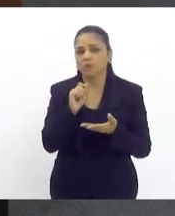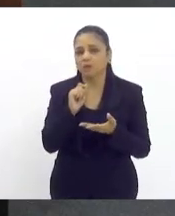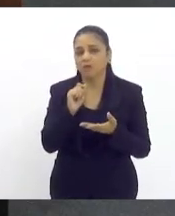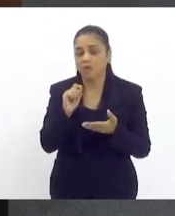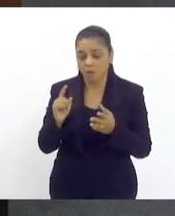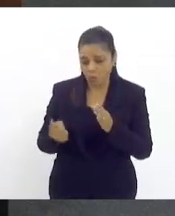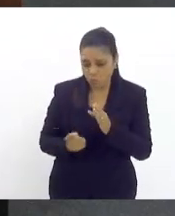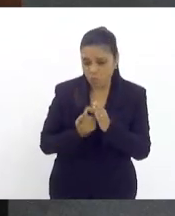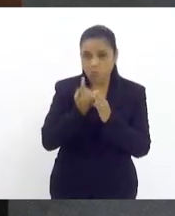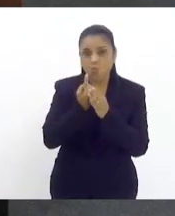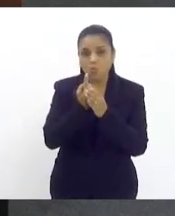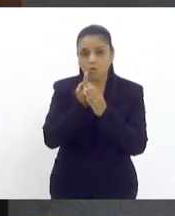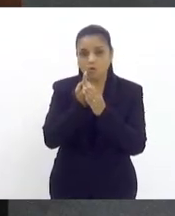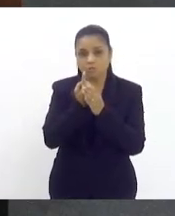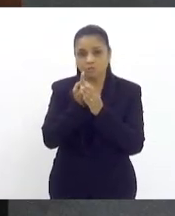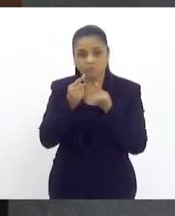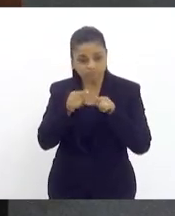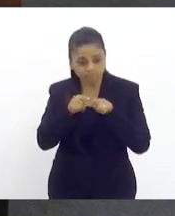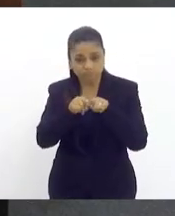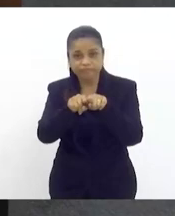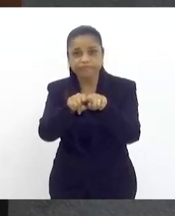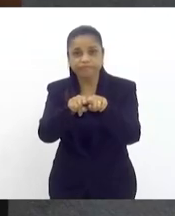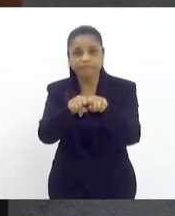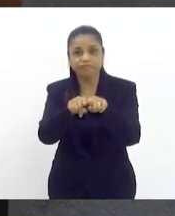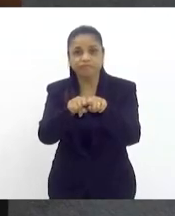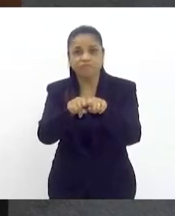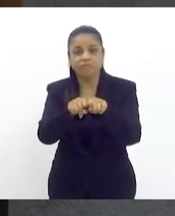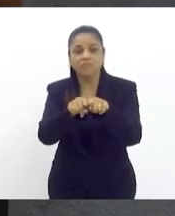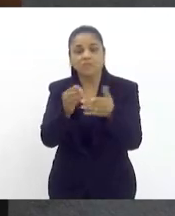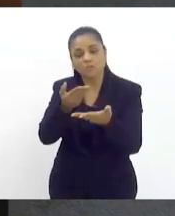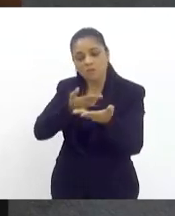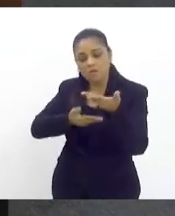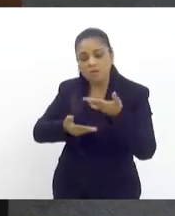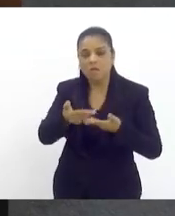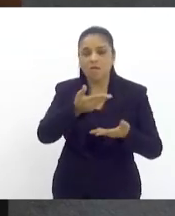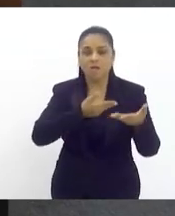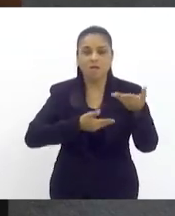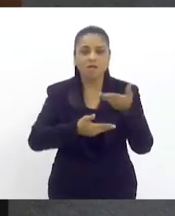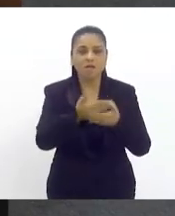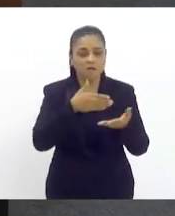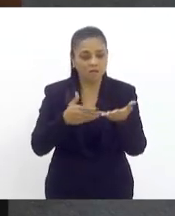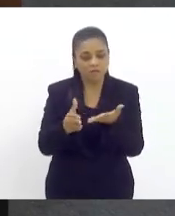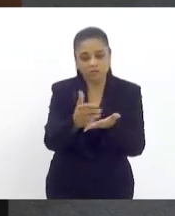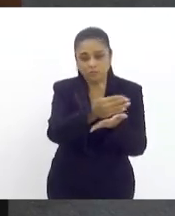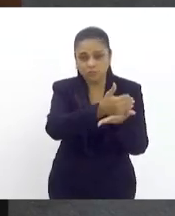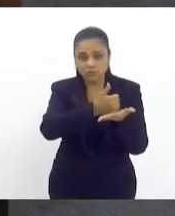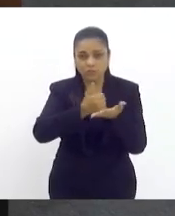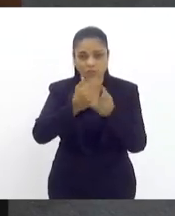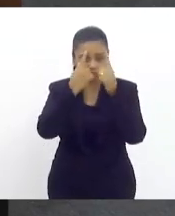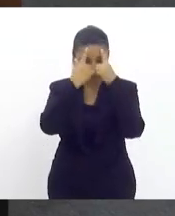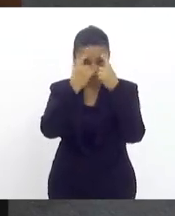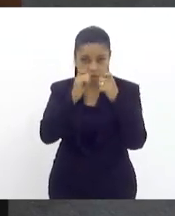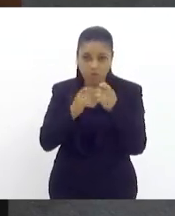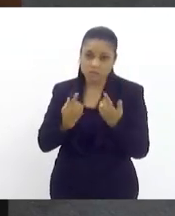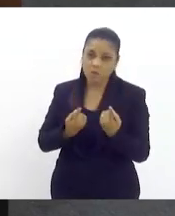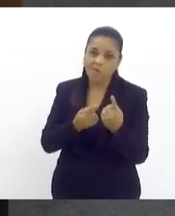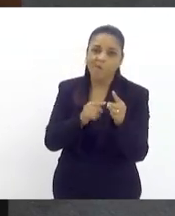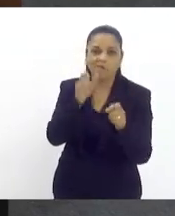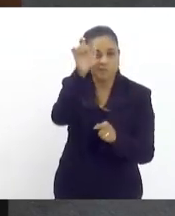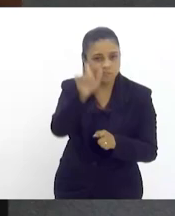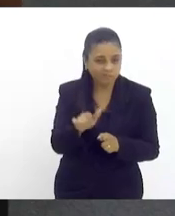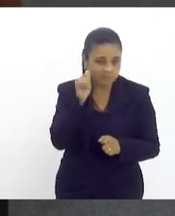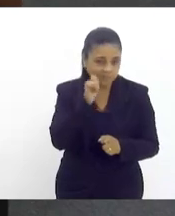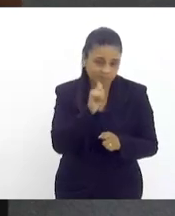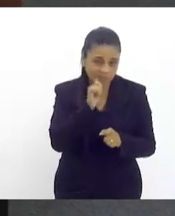vai permitir também que haja um entrelaçamento desses dados de violência contra mulher e também